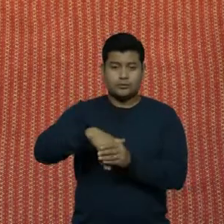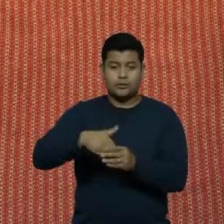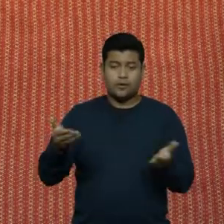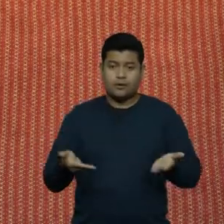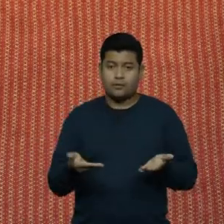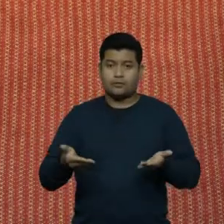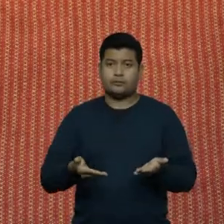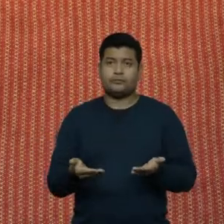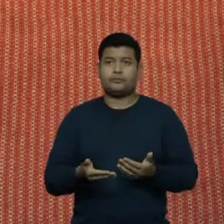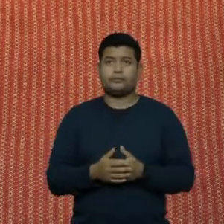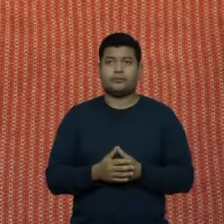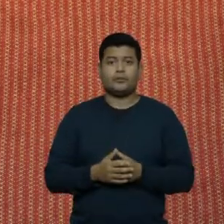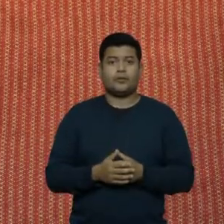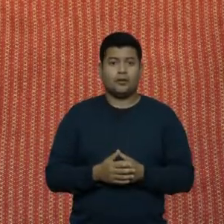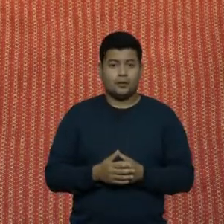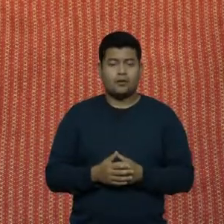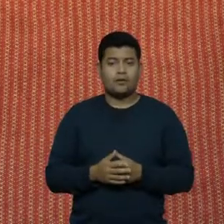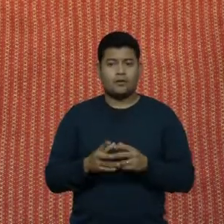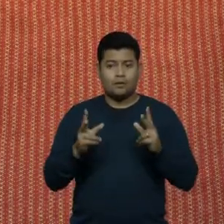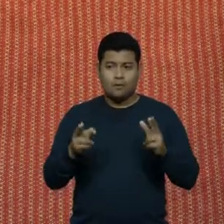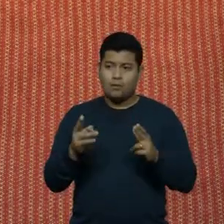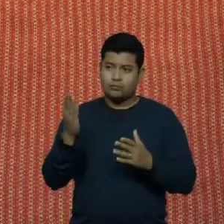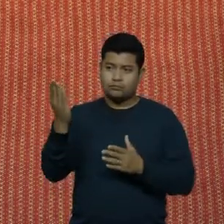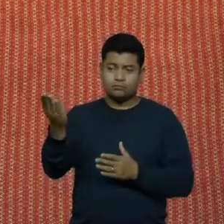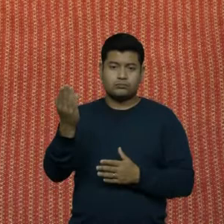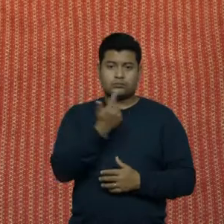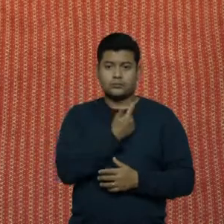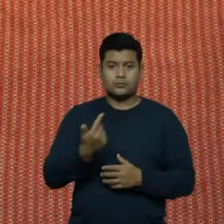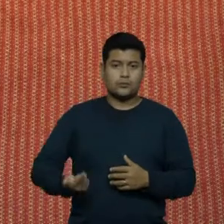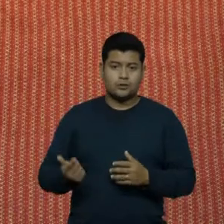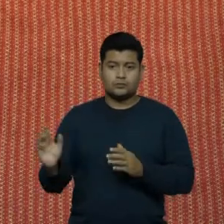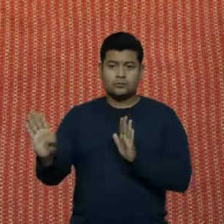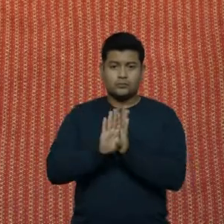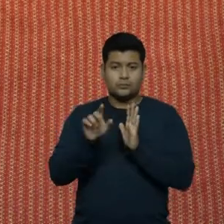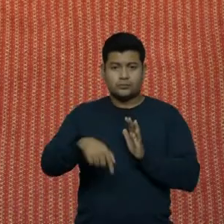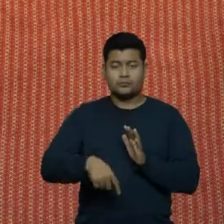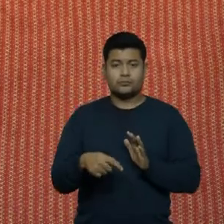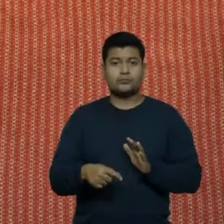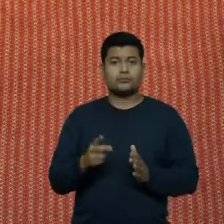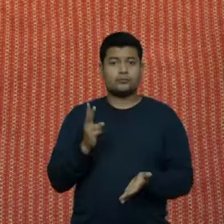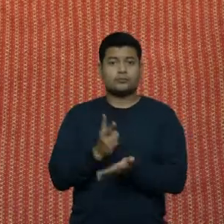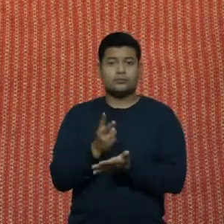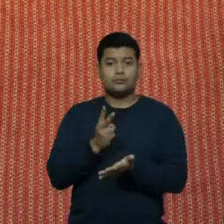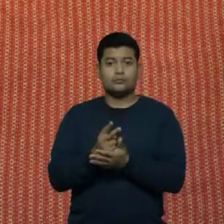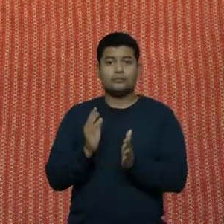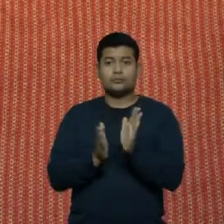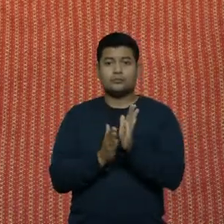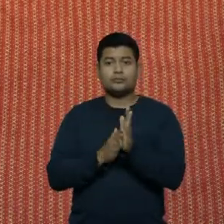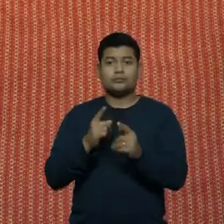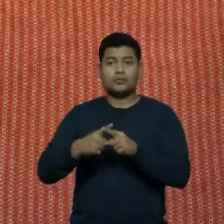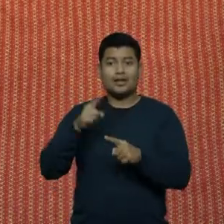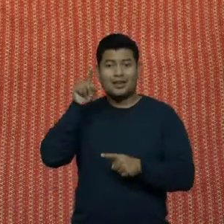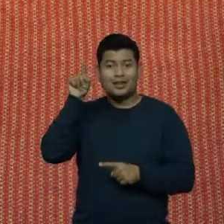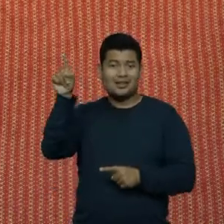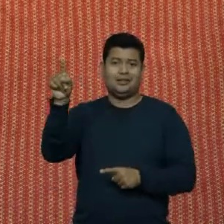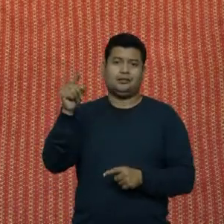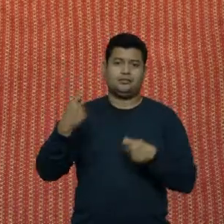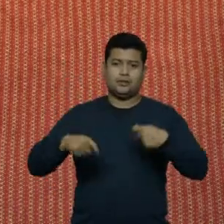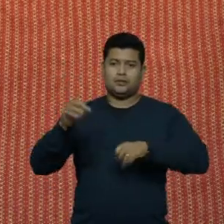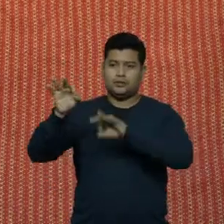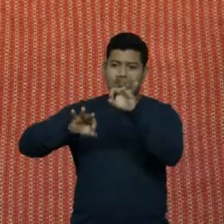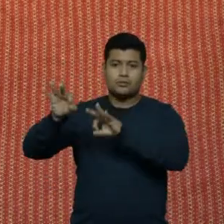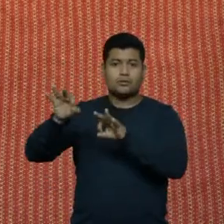no modo original mantendo a proposta de governo porque é de lá que tem que vir a proposta agora você quer baixar imposto